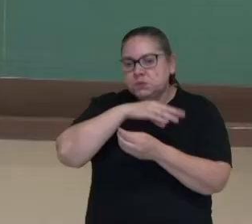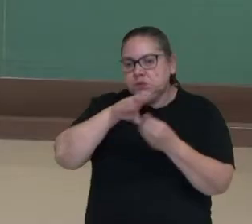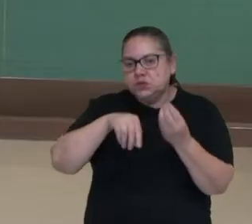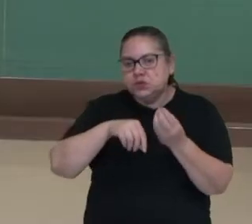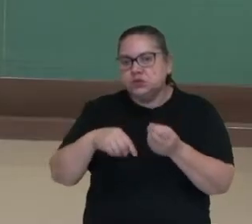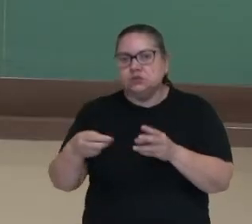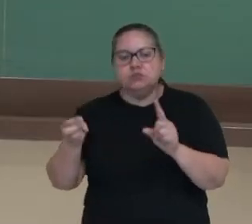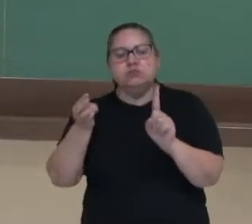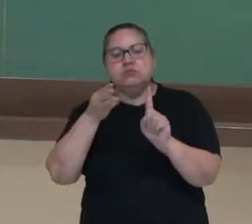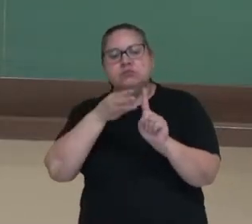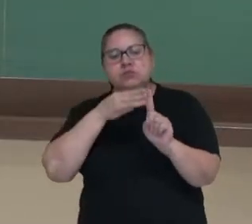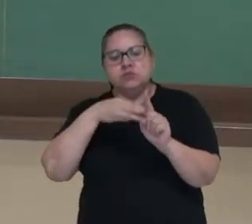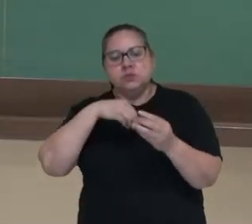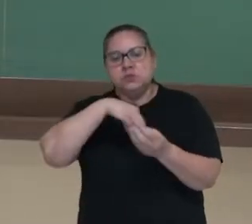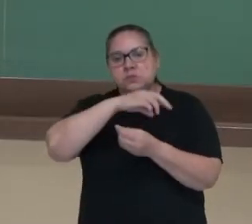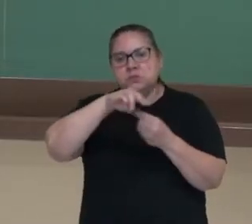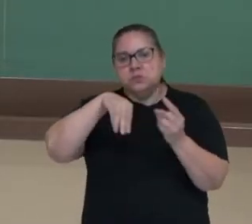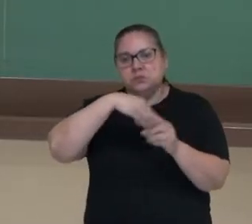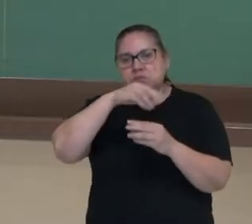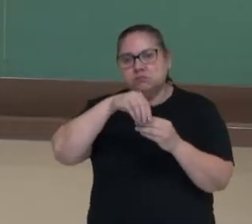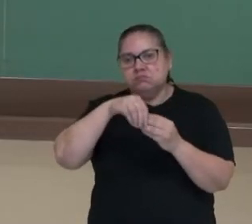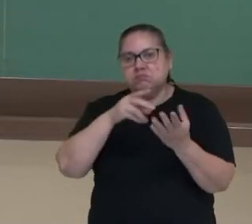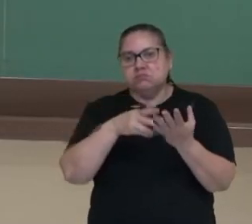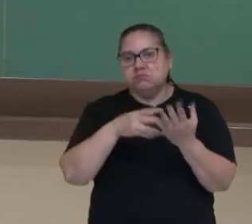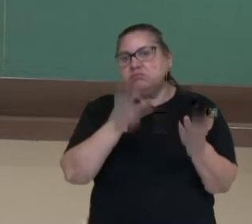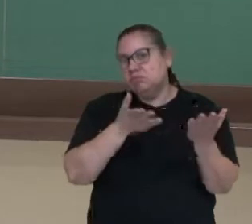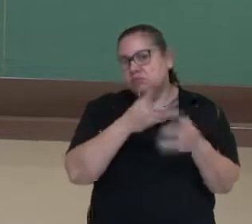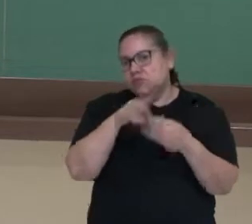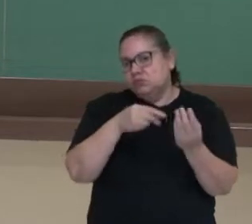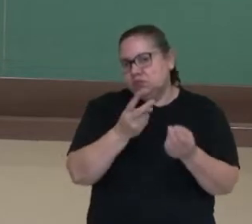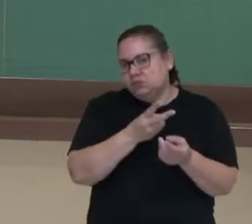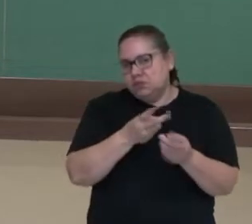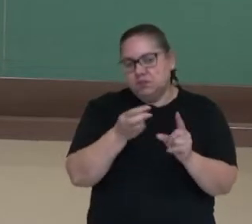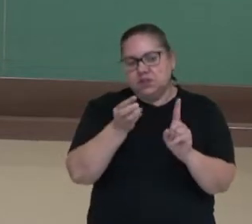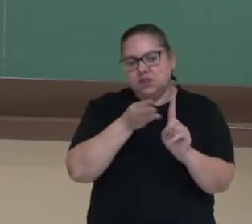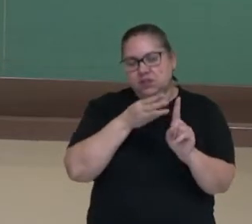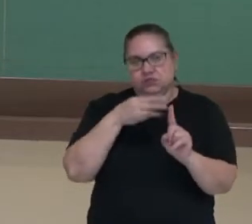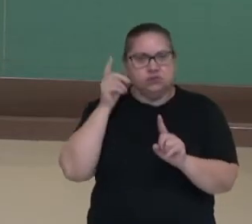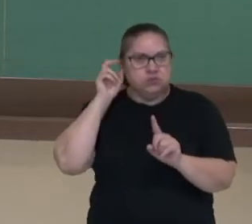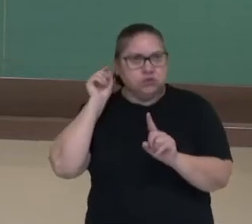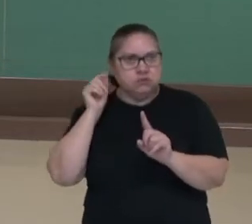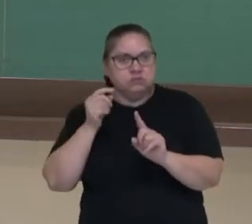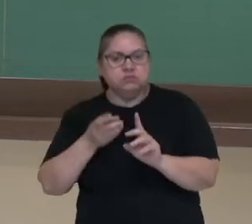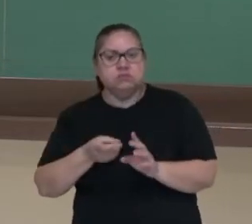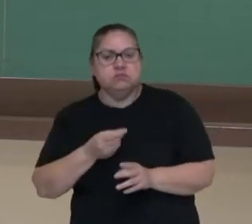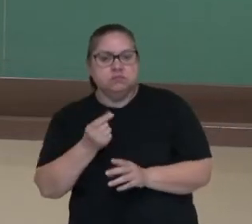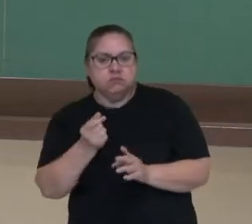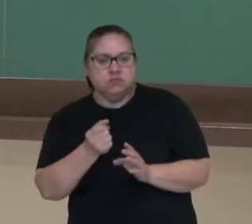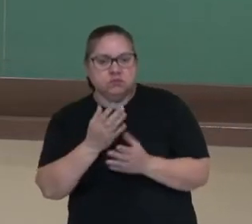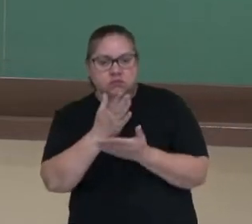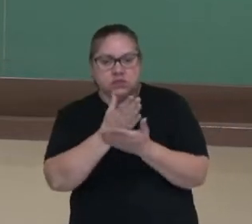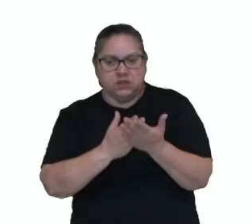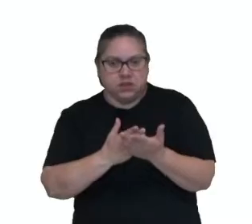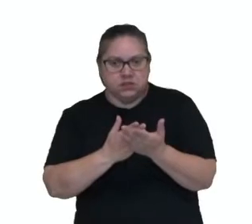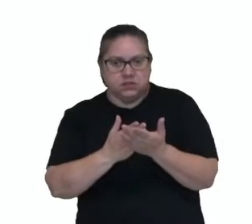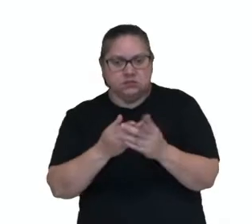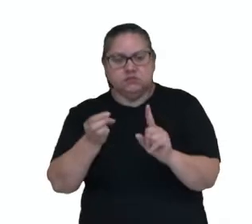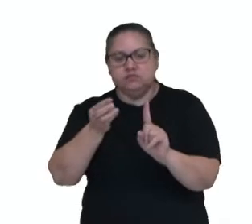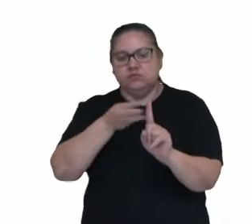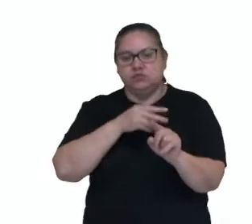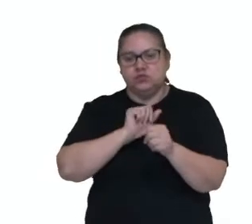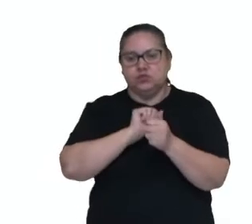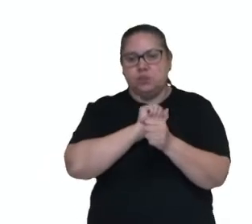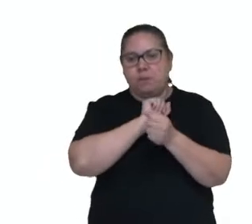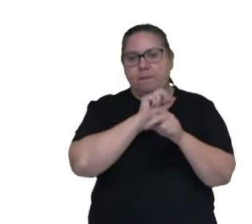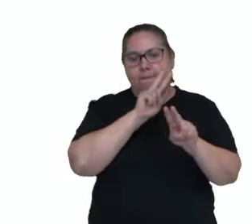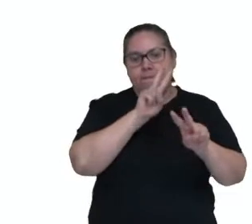mestiço? Mistura entre brancos e indígenas. Financiada por particulares em troca da metade dos indígenas aprisionados.